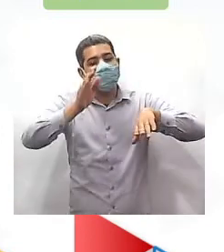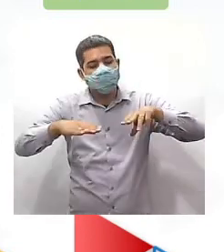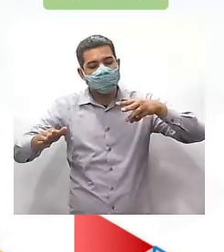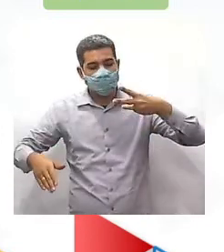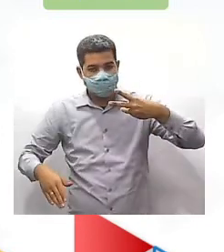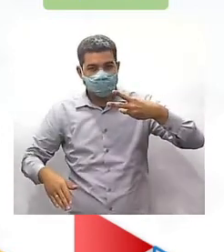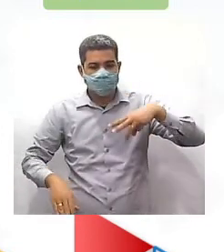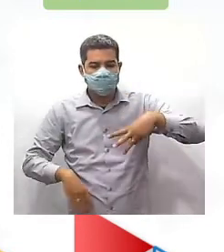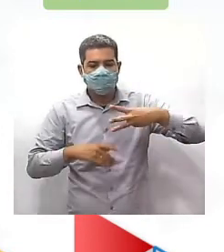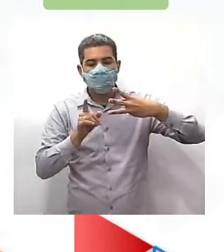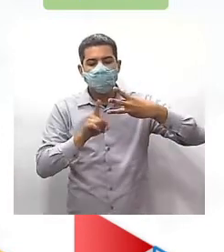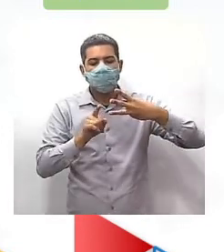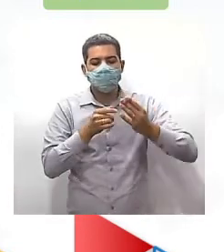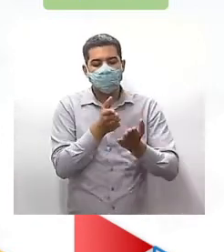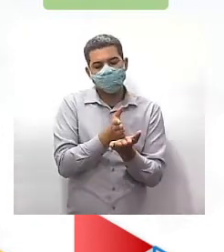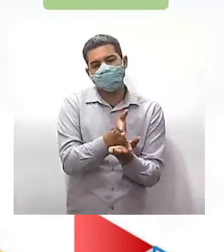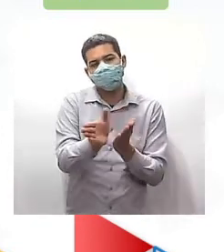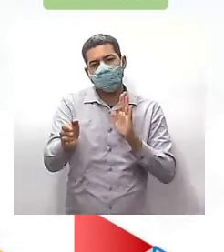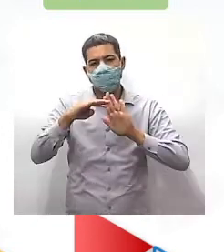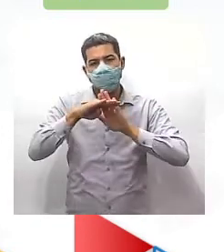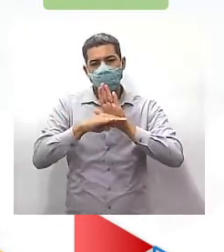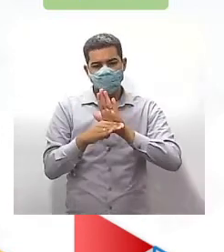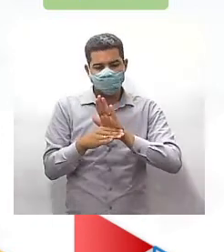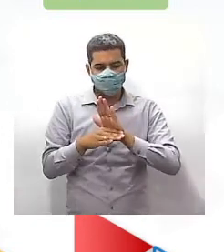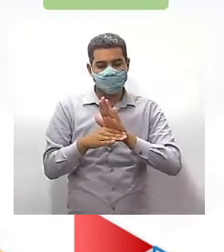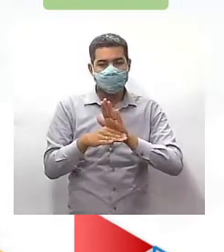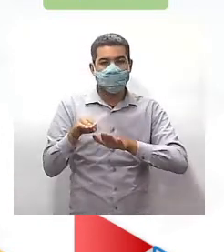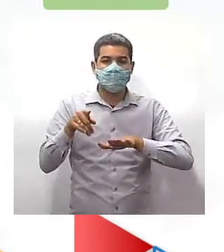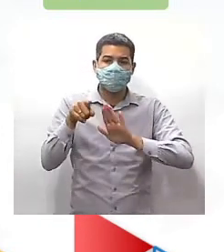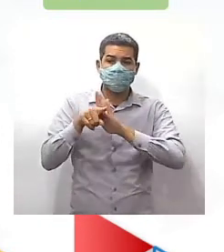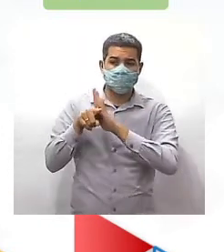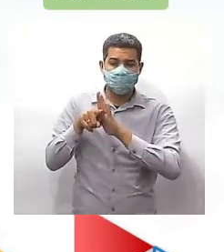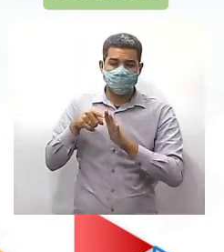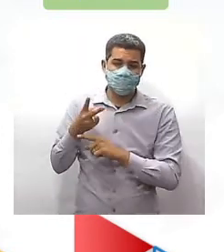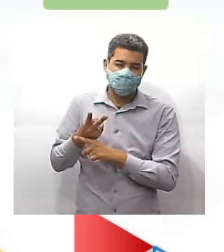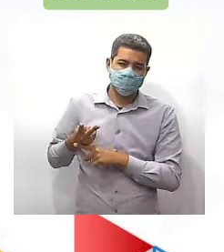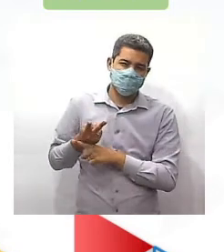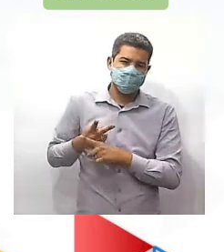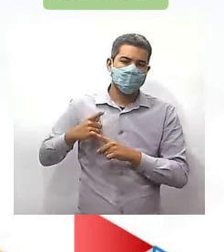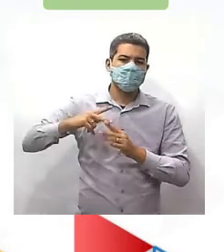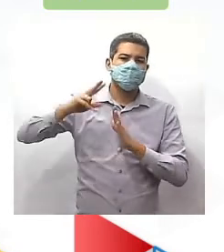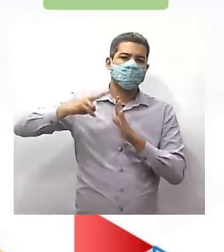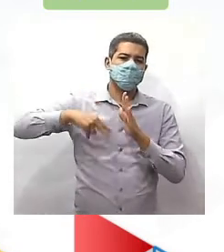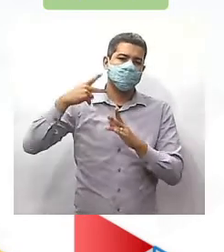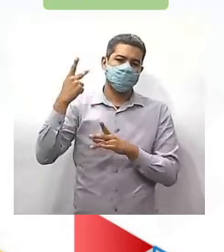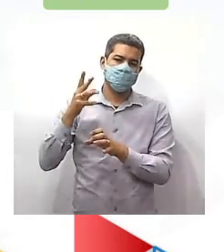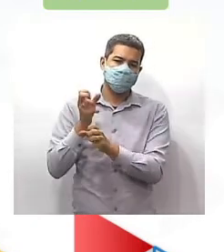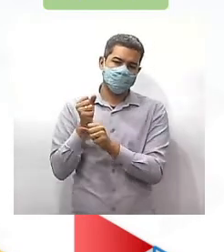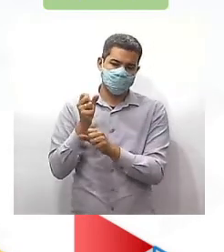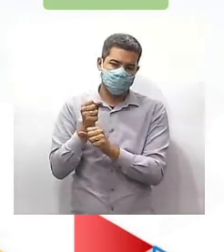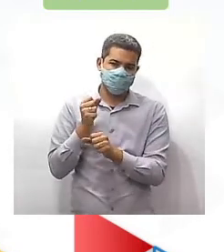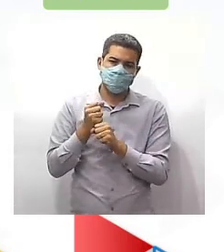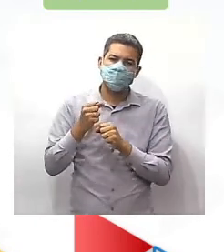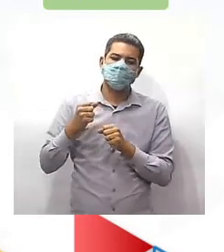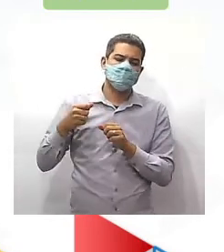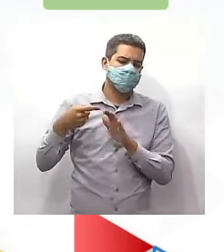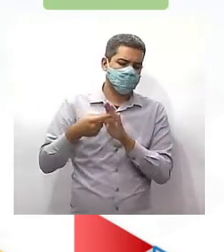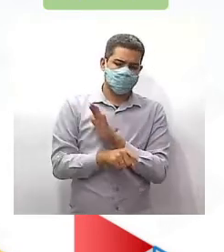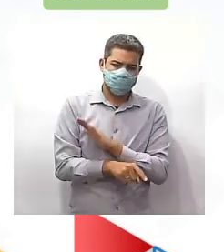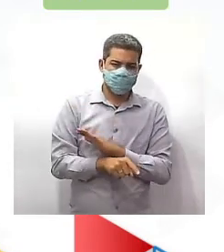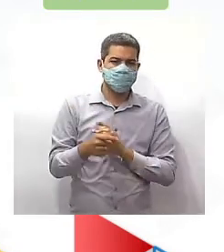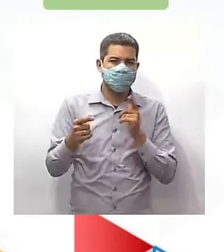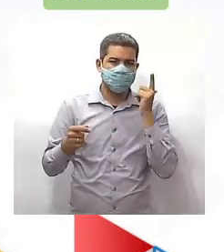você ter uma leitura, você que está investigando alguma coisa, ter uma leitura sobre os seus dados mais a fundo. Por